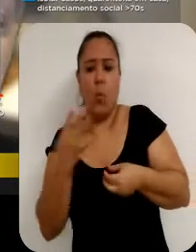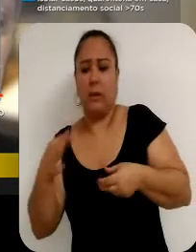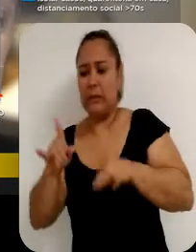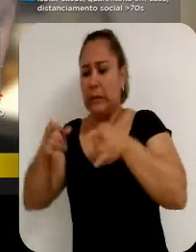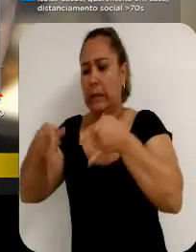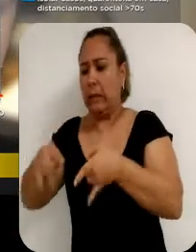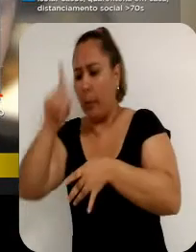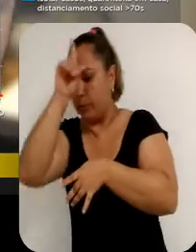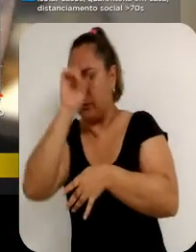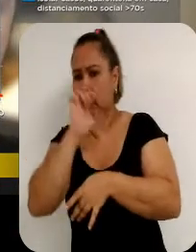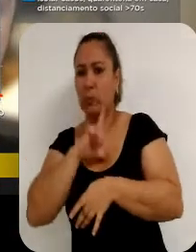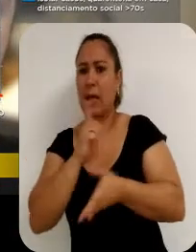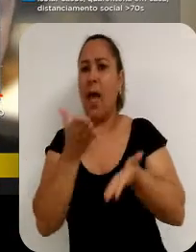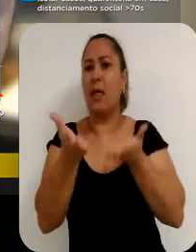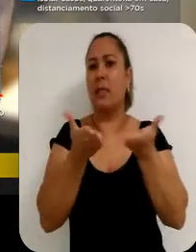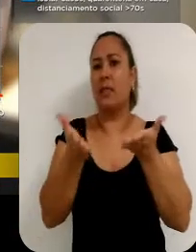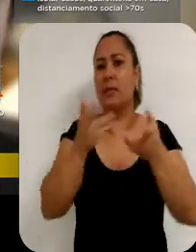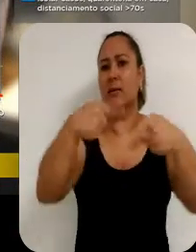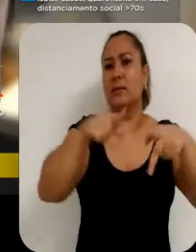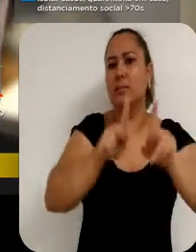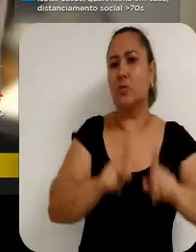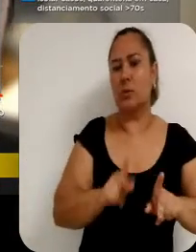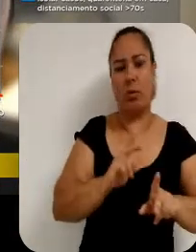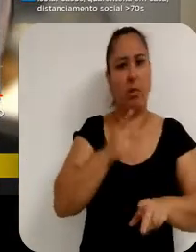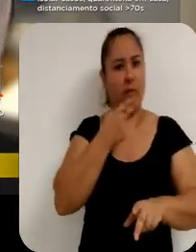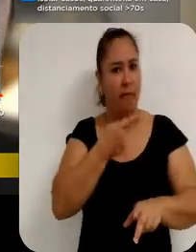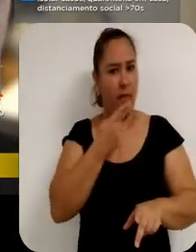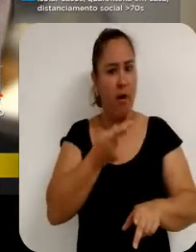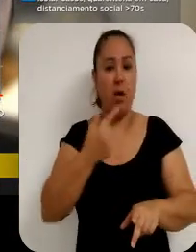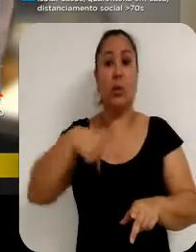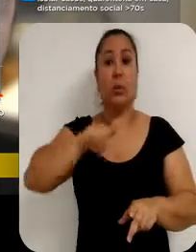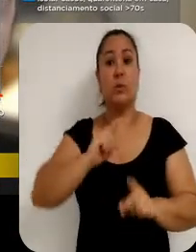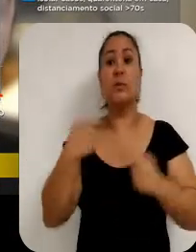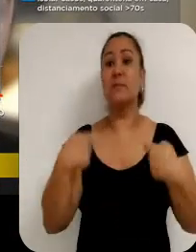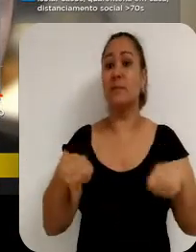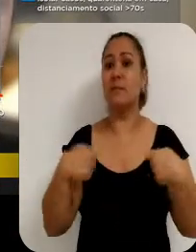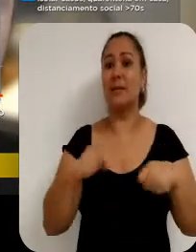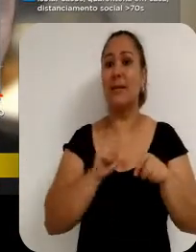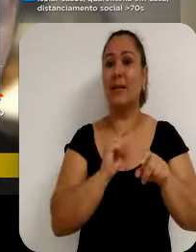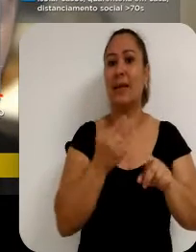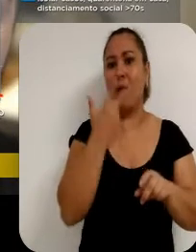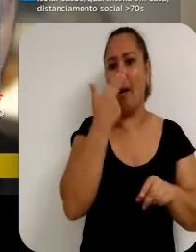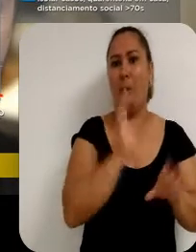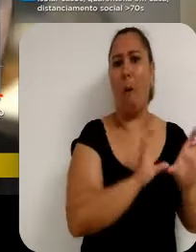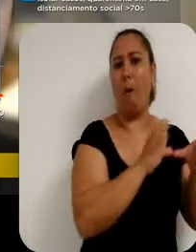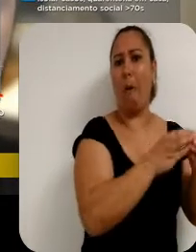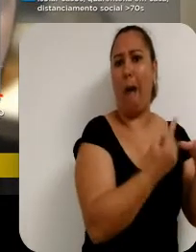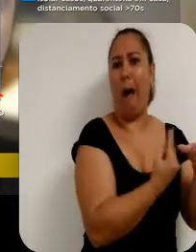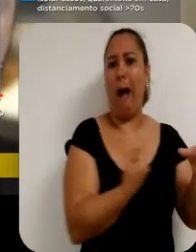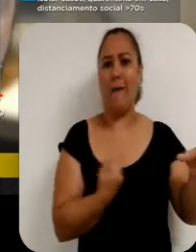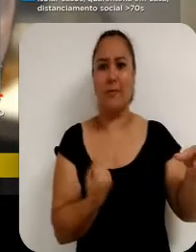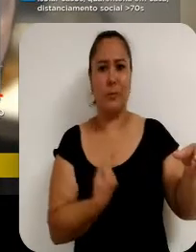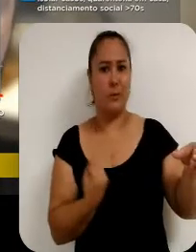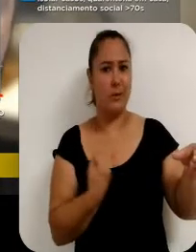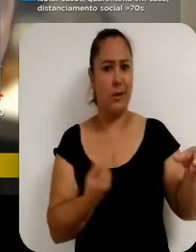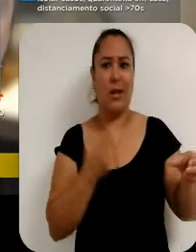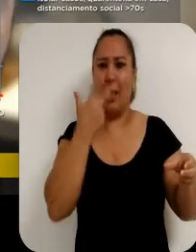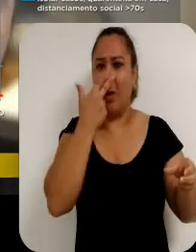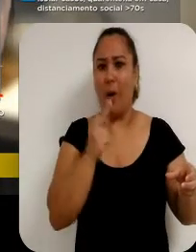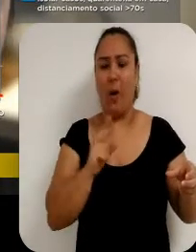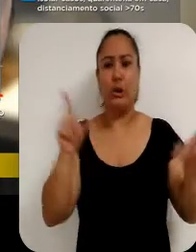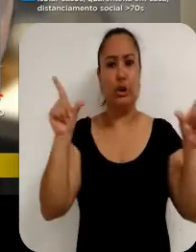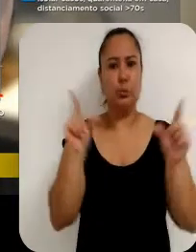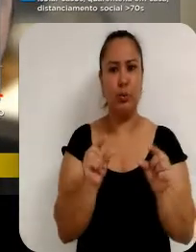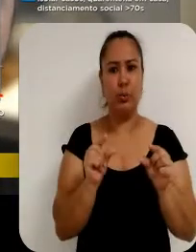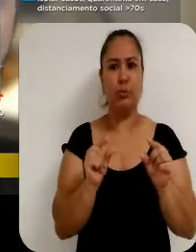falo de que a gente devia ter um afastamento social para reduzir o número de casos, para atrasar os casos, para dar tempo de todo mundo ser atendido